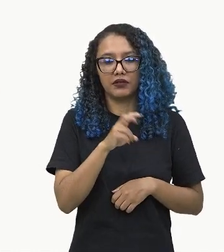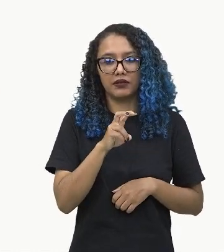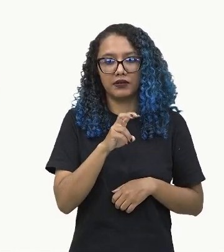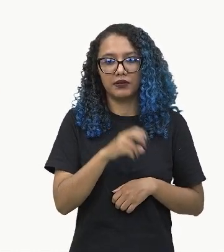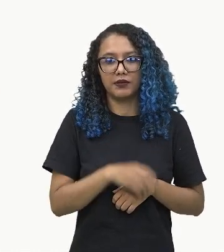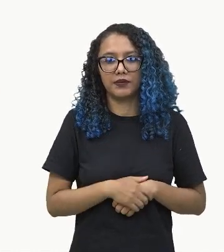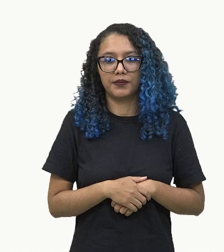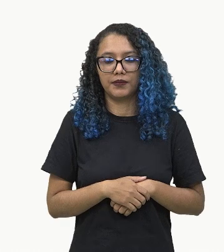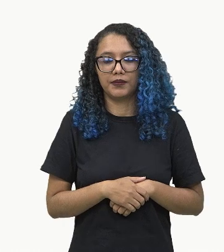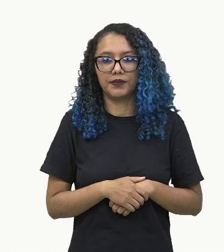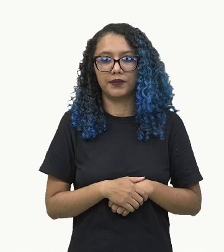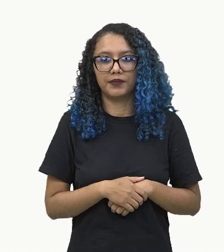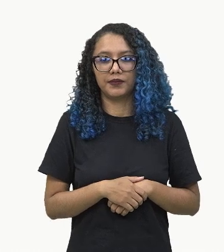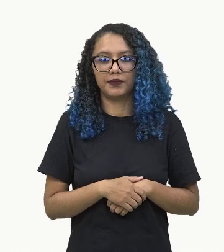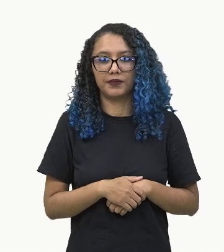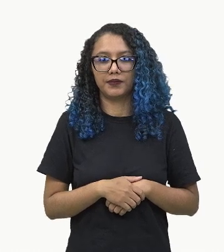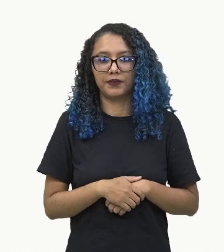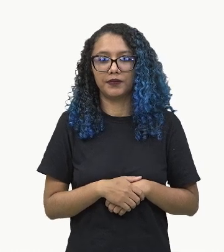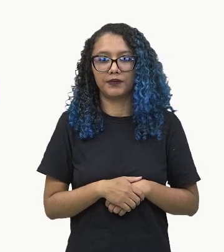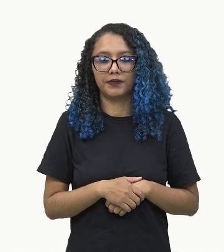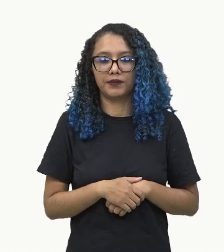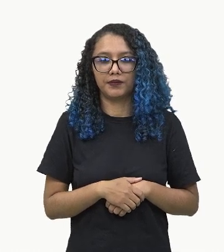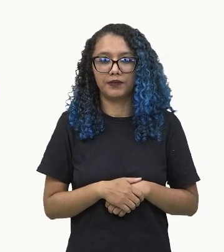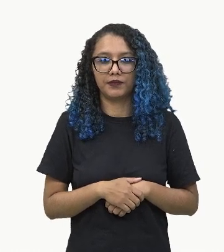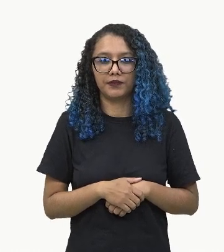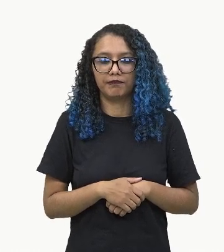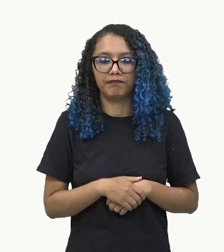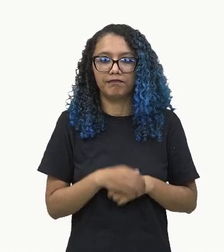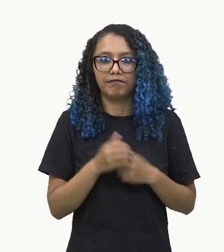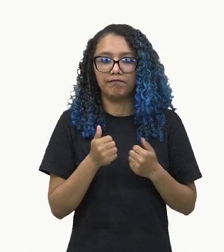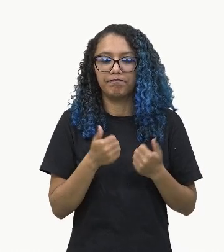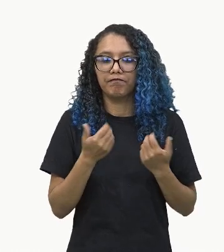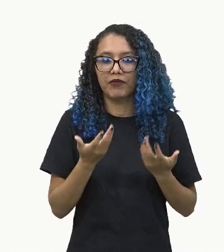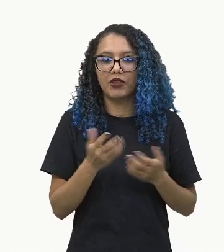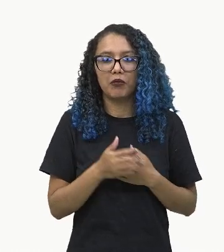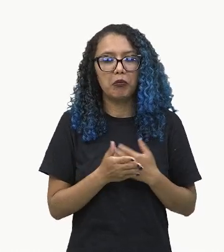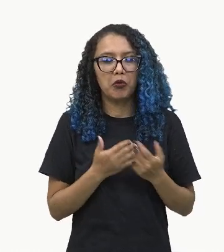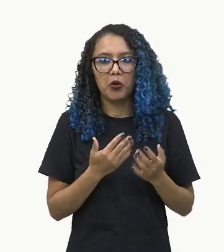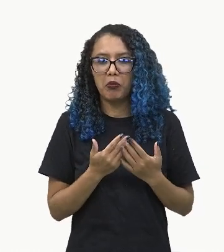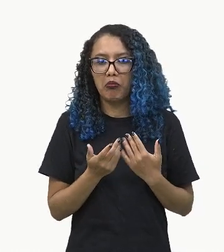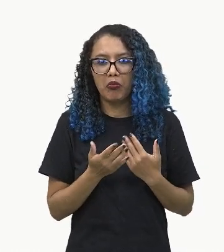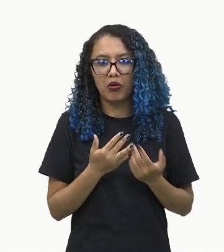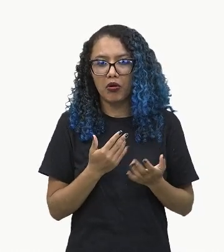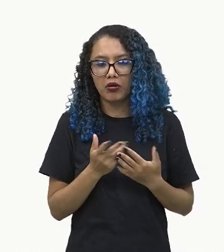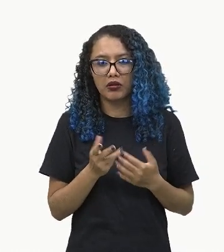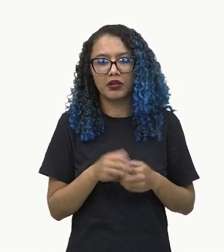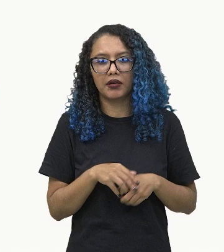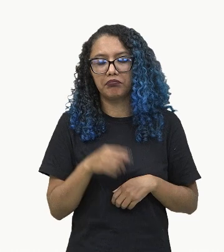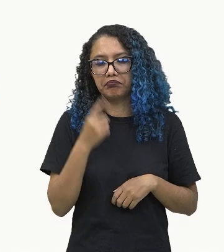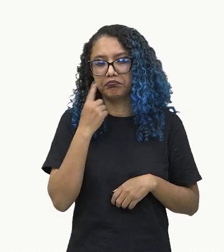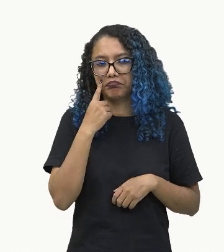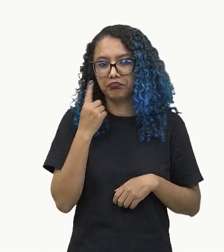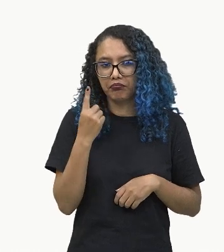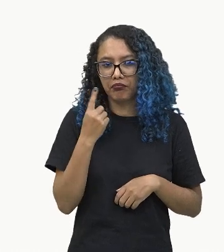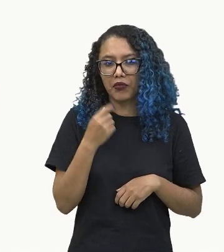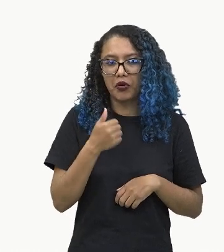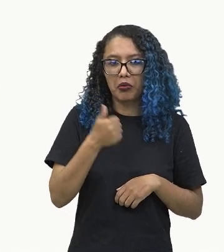0,5. Tá bom? Então, tanto faz se eu usasse o de baixo ou o de